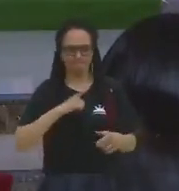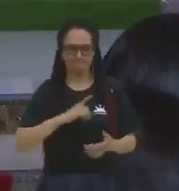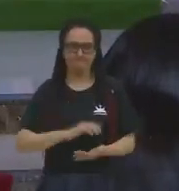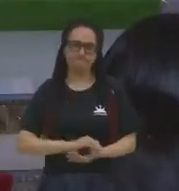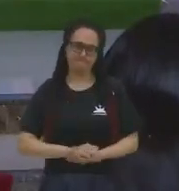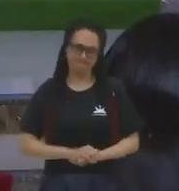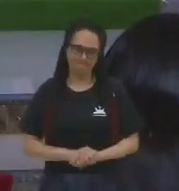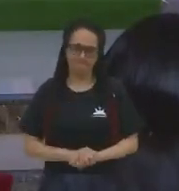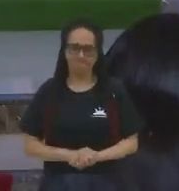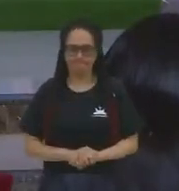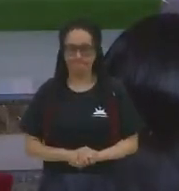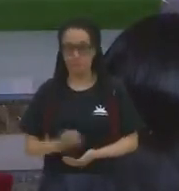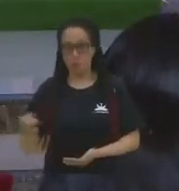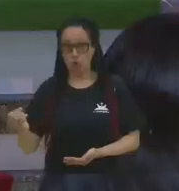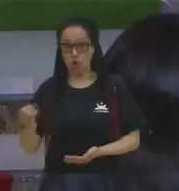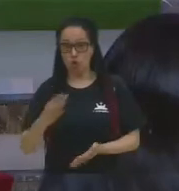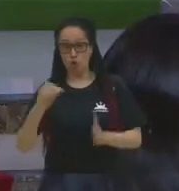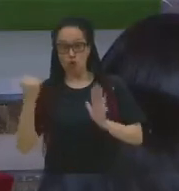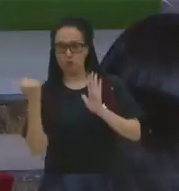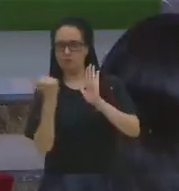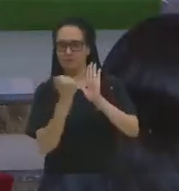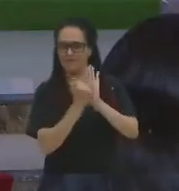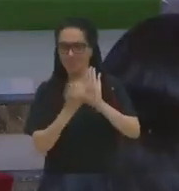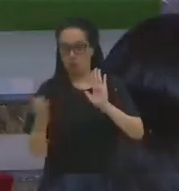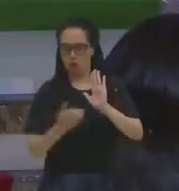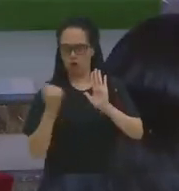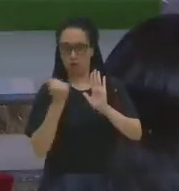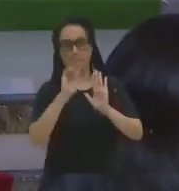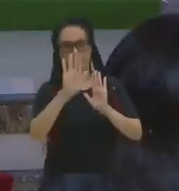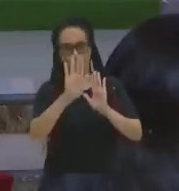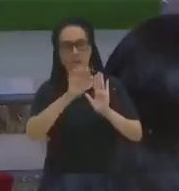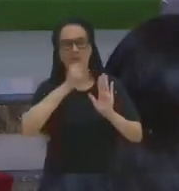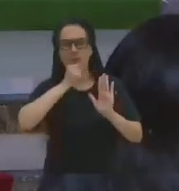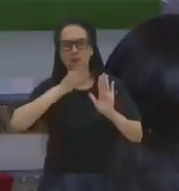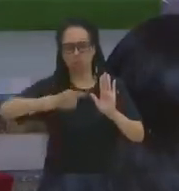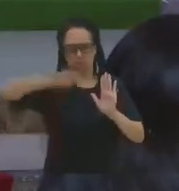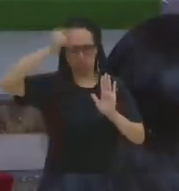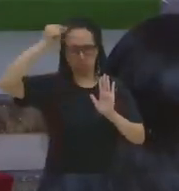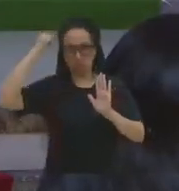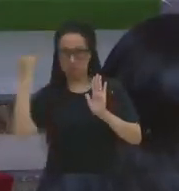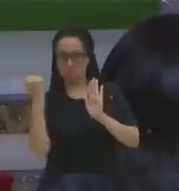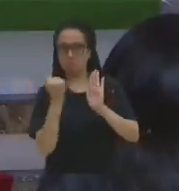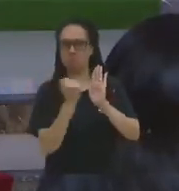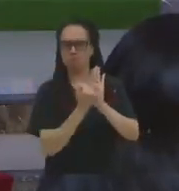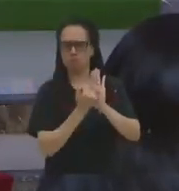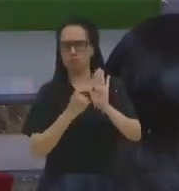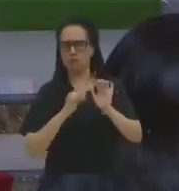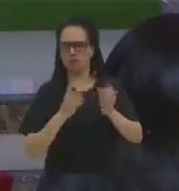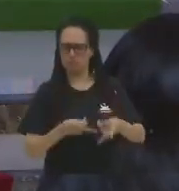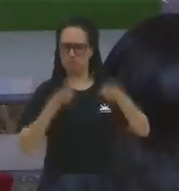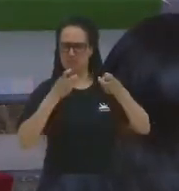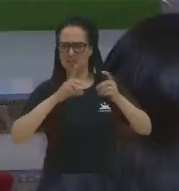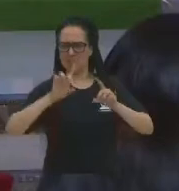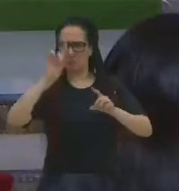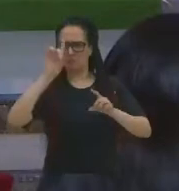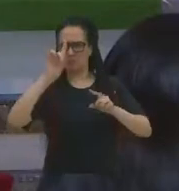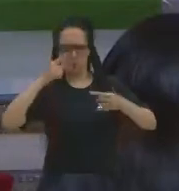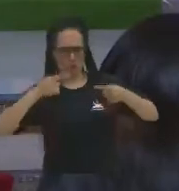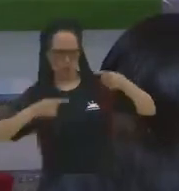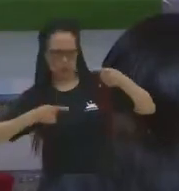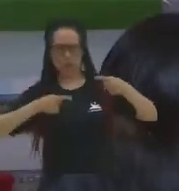E no Novo Testamento, então, no Antigo Testamento, vocês percebem um Deus muito contraditório. Se a gente vai